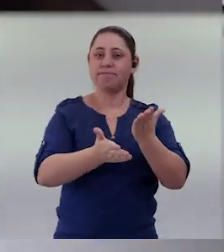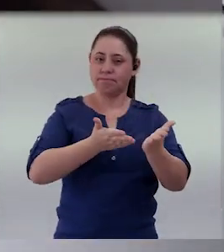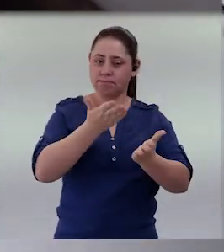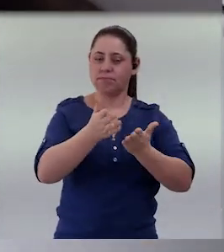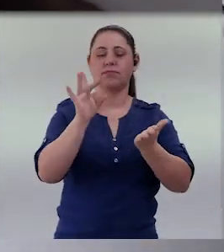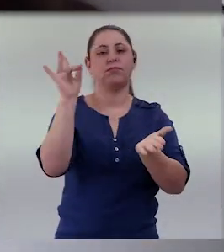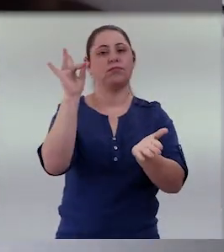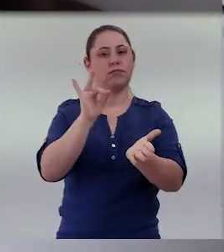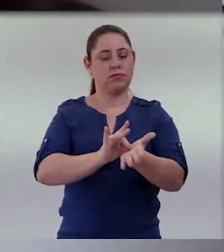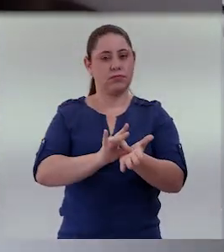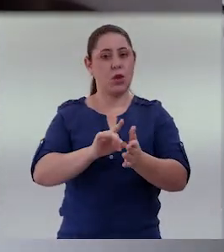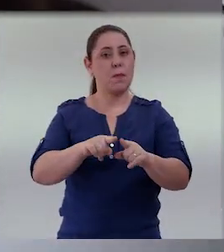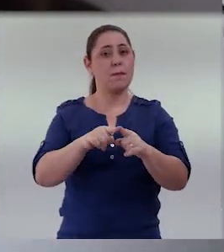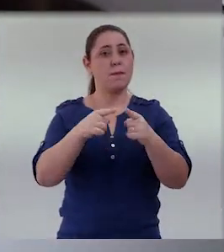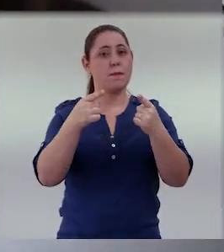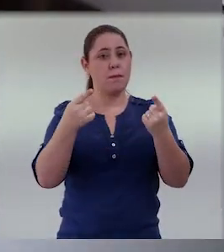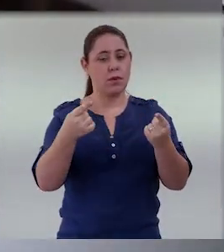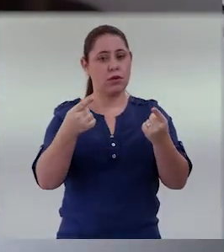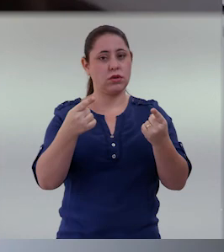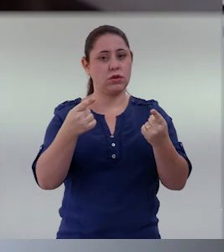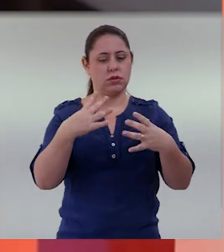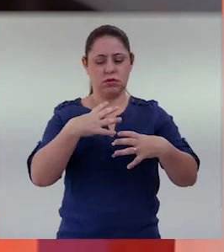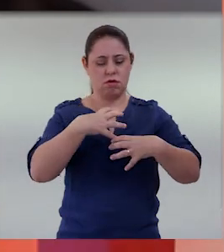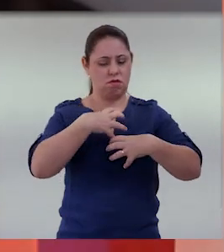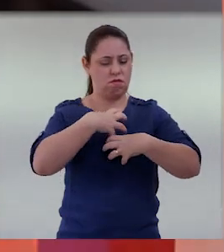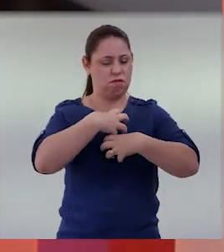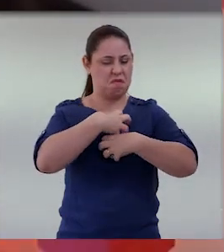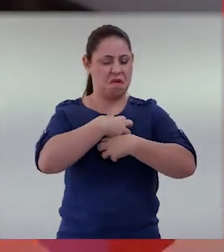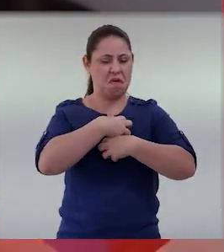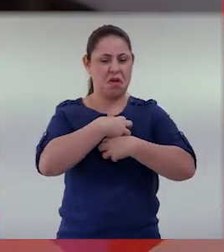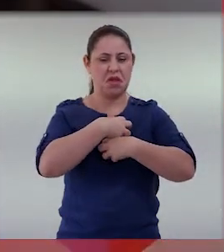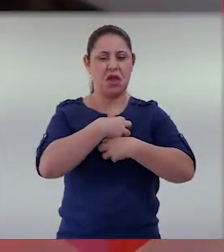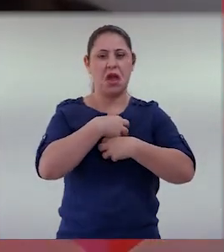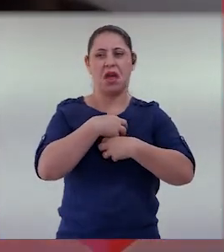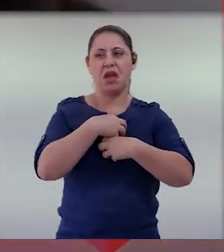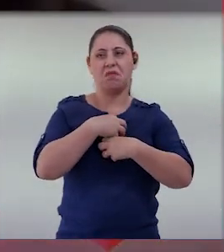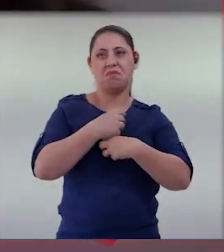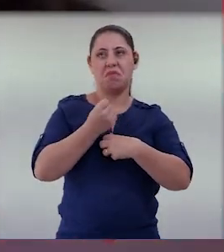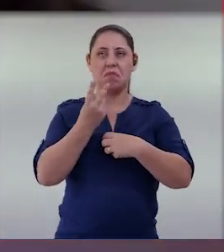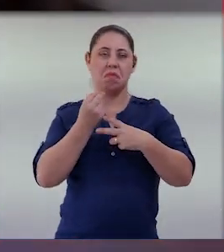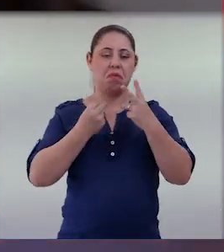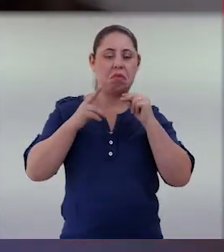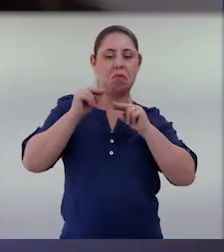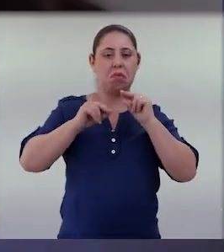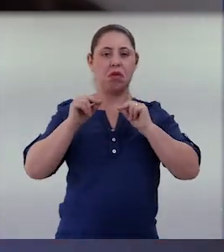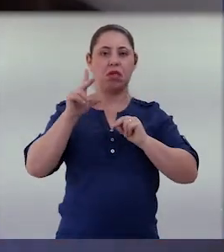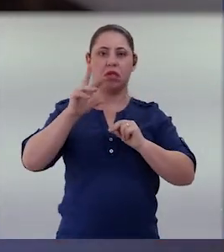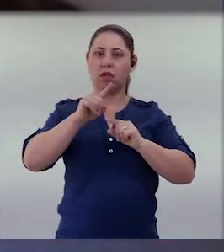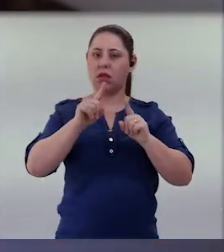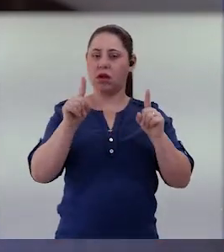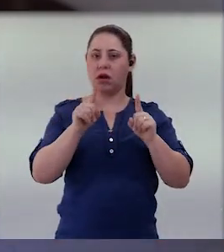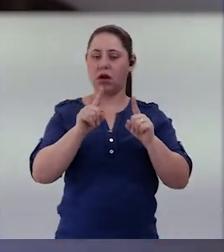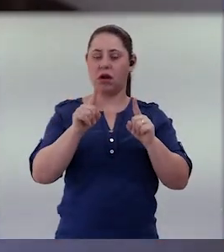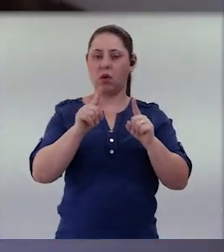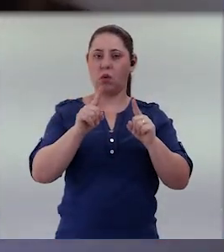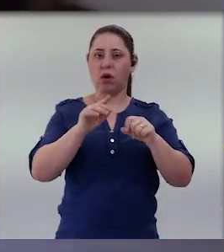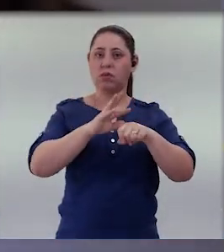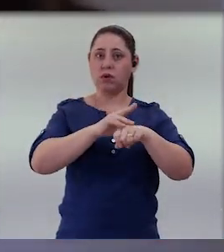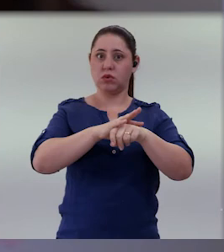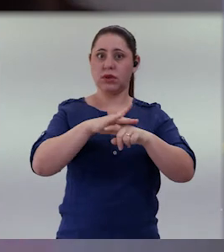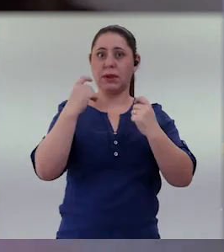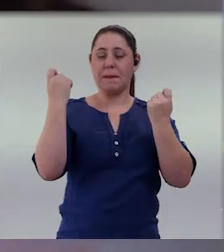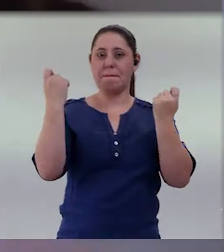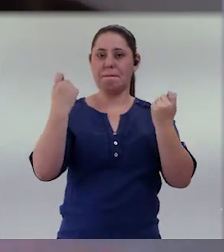uma psicoterapia mesmo, né? Mas não, depressão não é uma frescura, depressão é uma